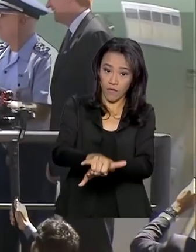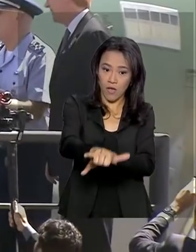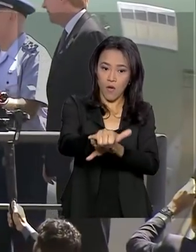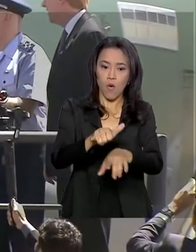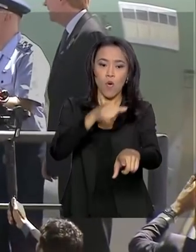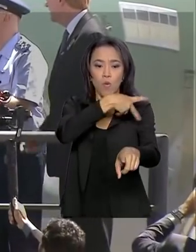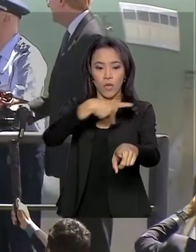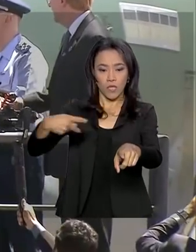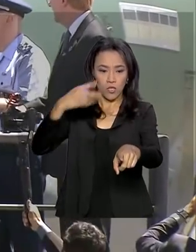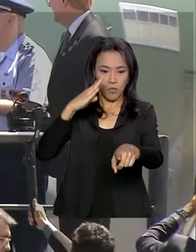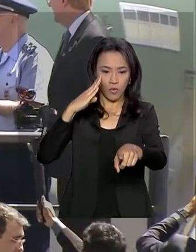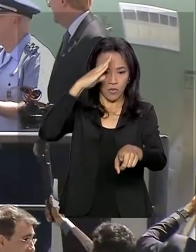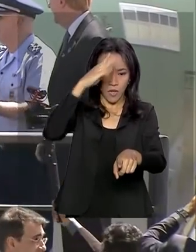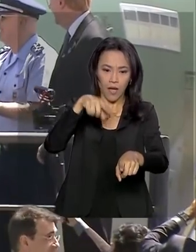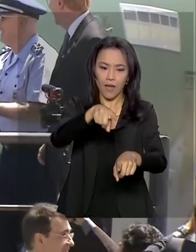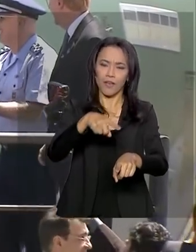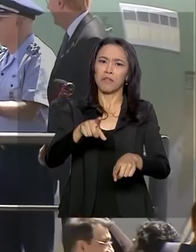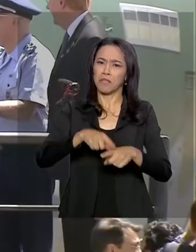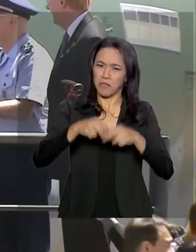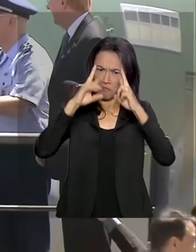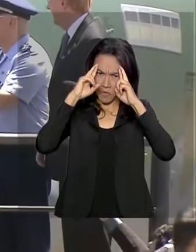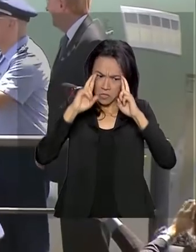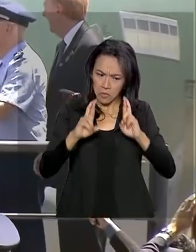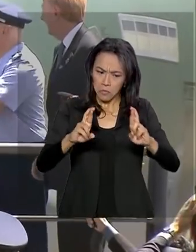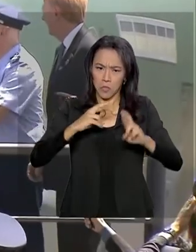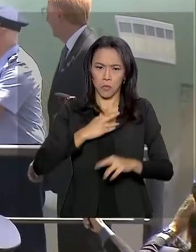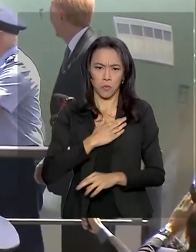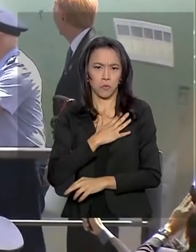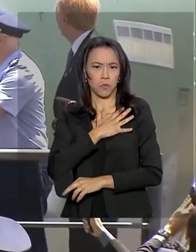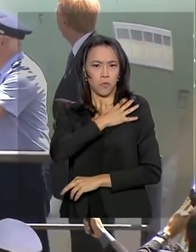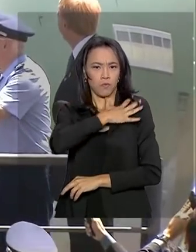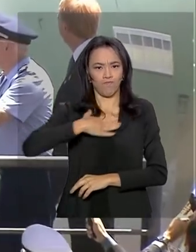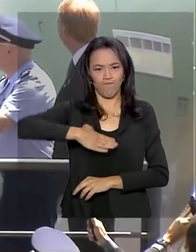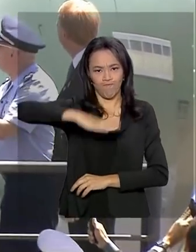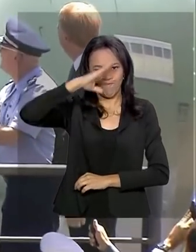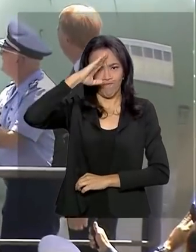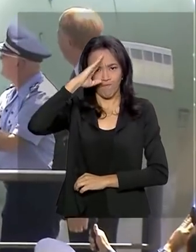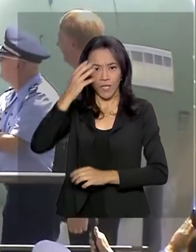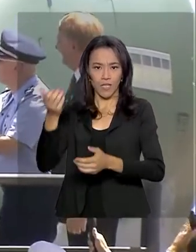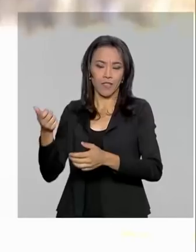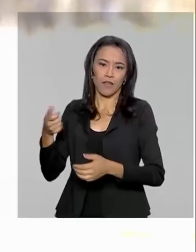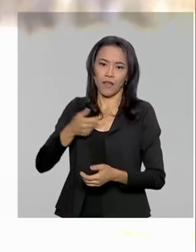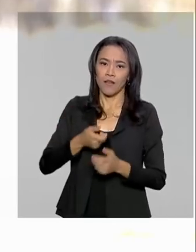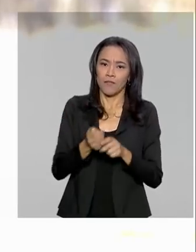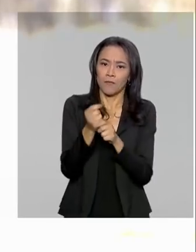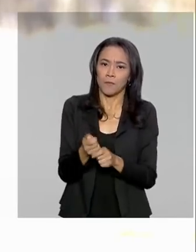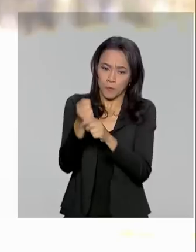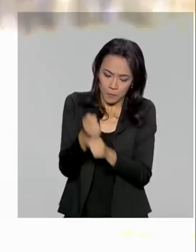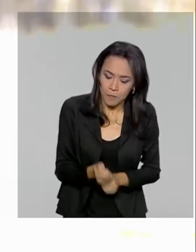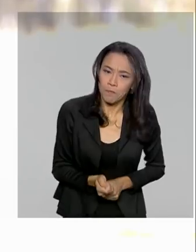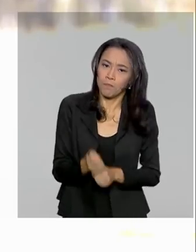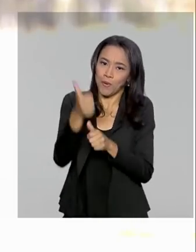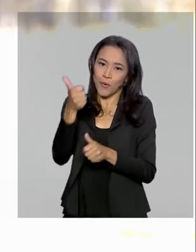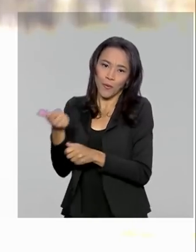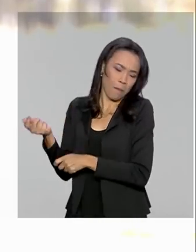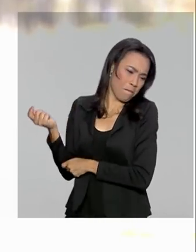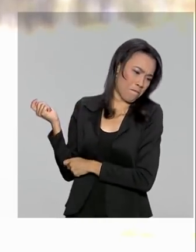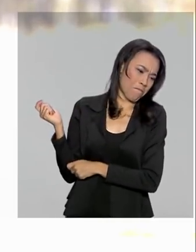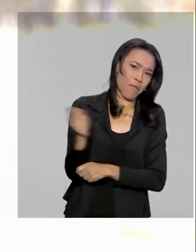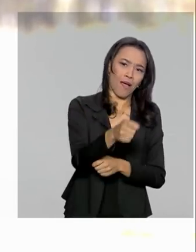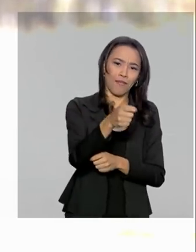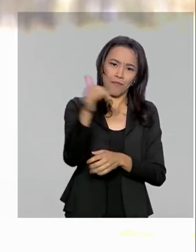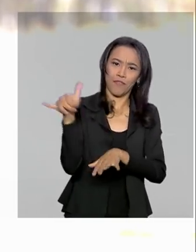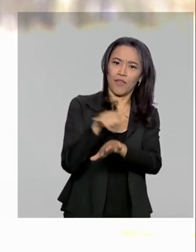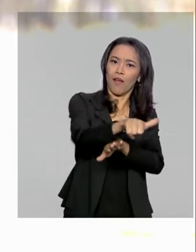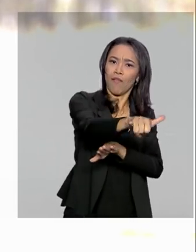presidente Jair Bolsonaro foi recebido com honras militares e fez o batismo do novo avião. Em seu discurso, Bolsonaro falou sobre a